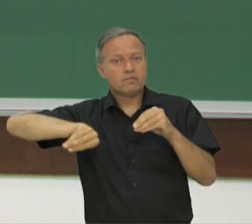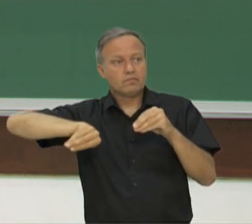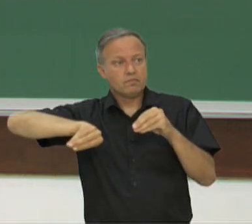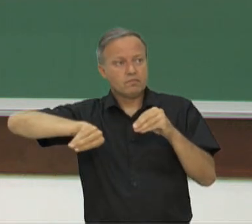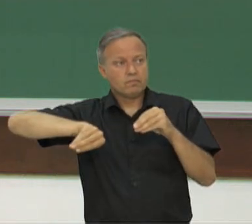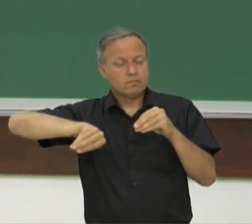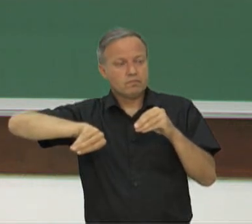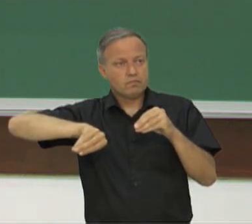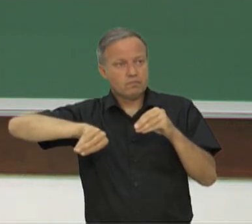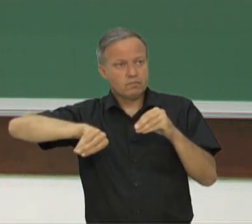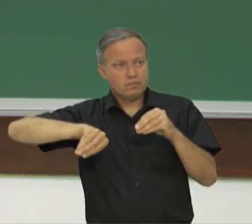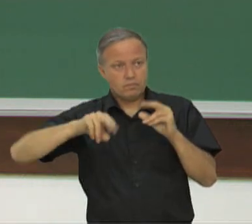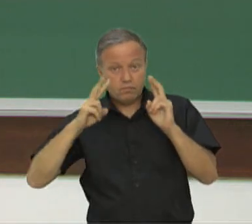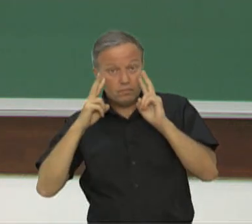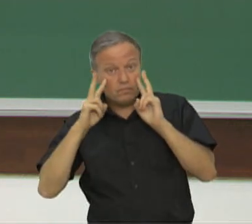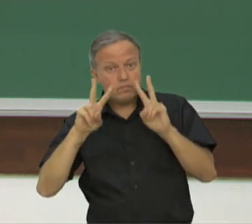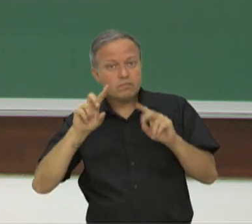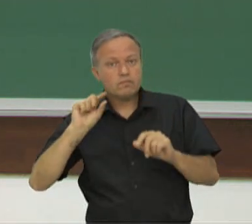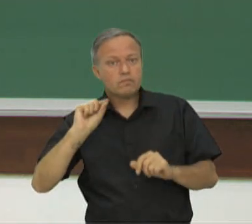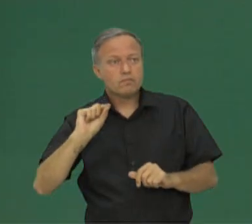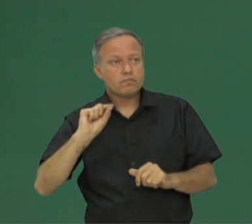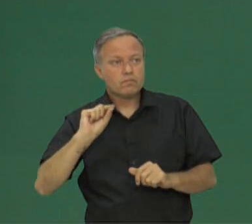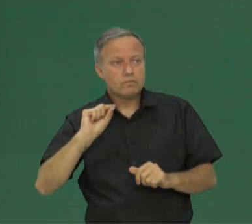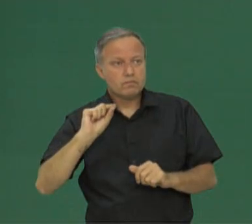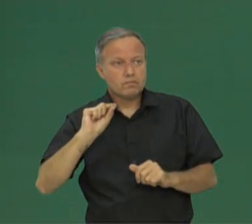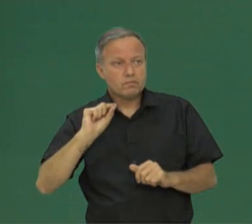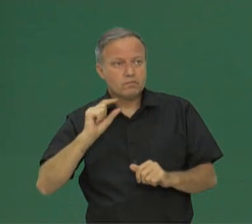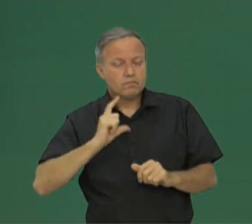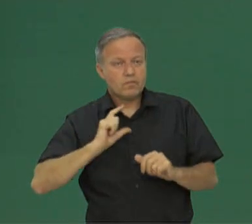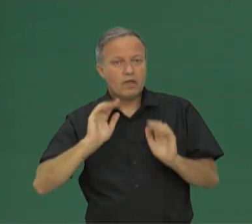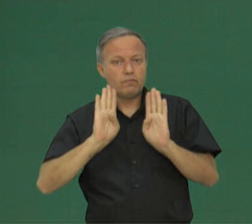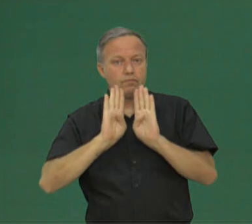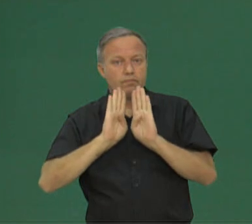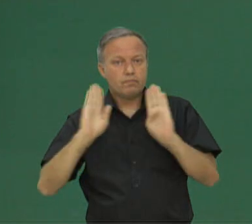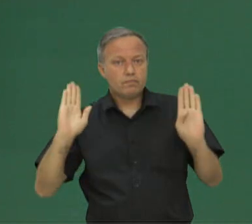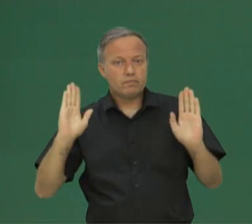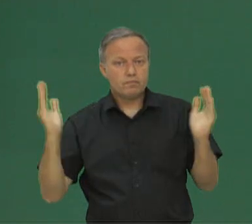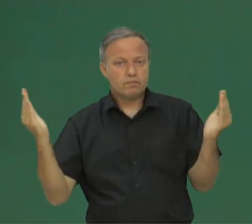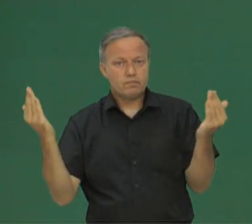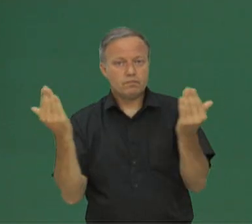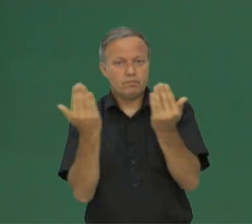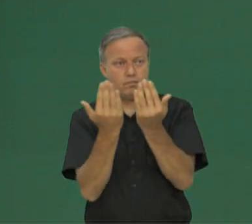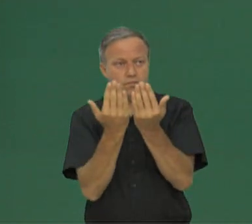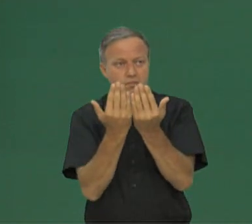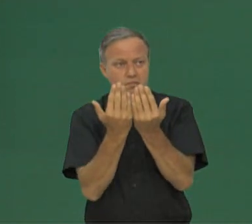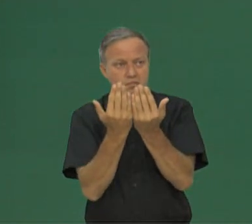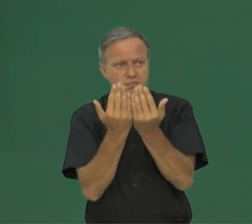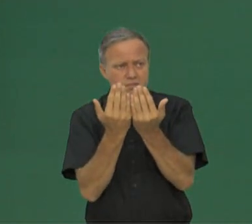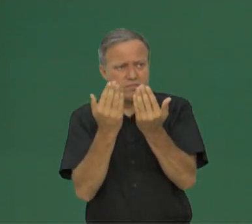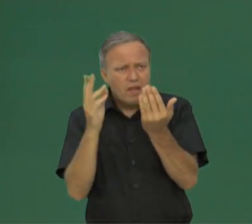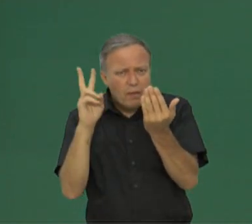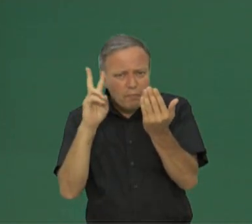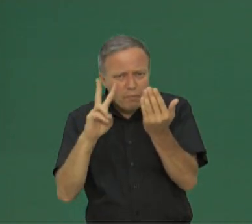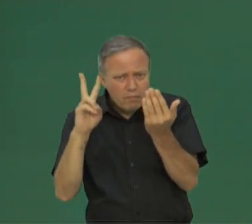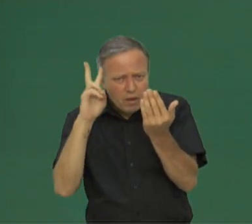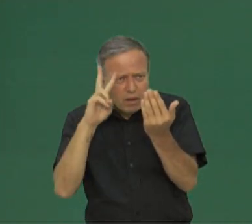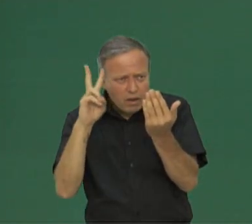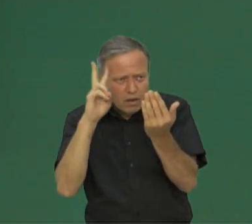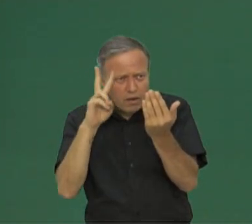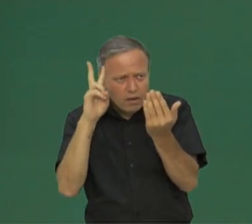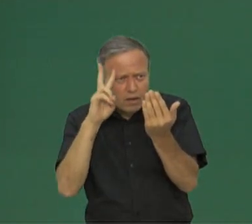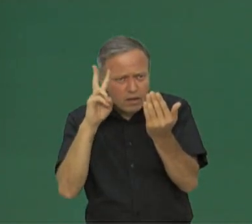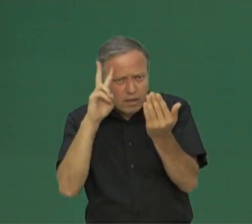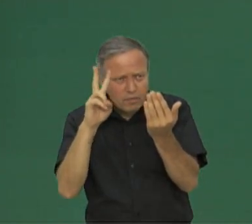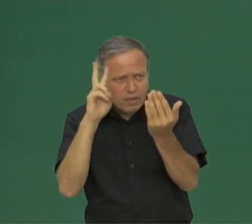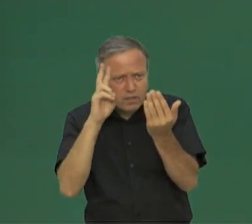desinstalada. Aqui a gente vê, pessoal, uma caixa fechada. E lembra aquela coisinha azul que eu falei que naquela imagem estava aparecendo? Aqui